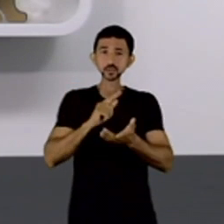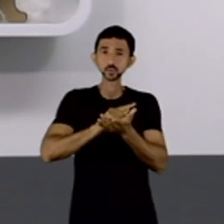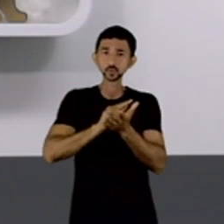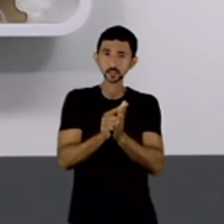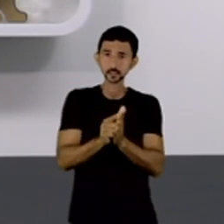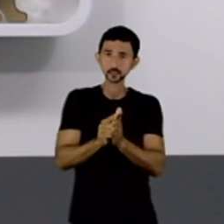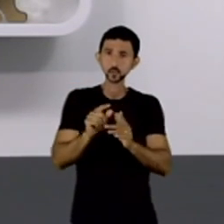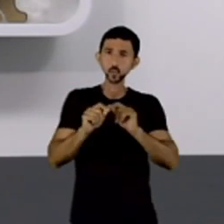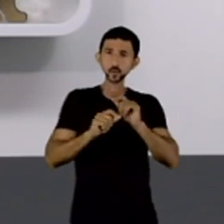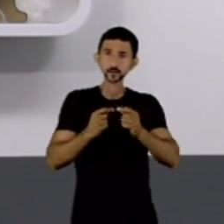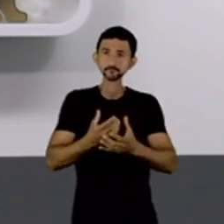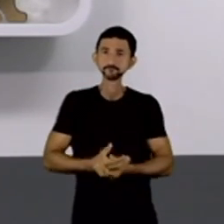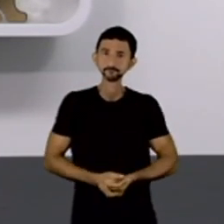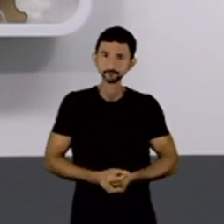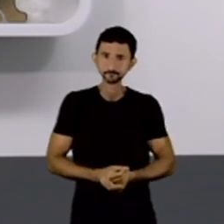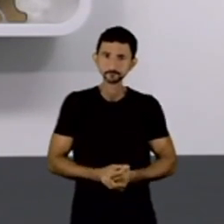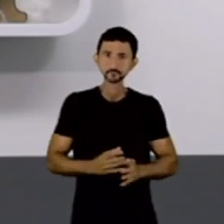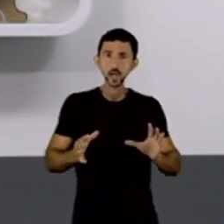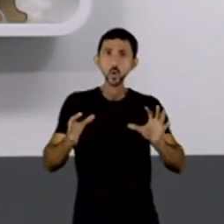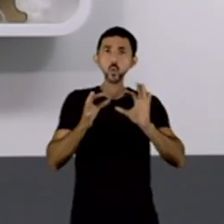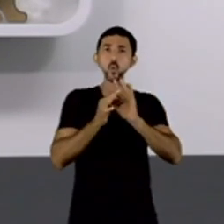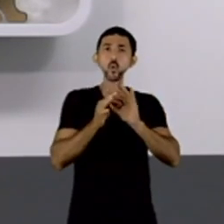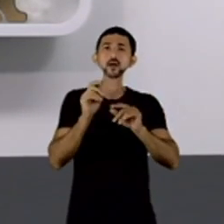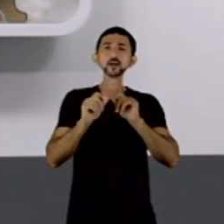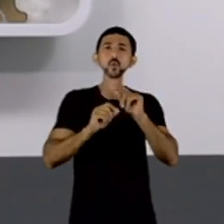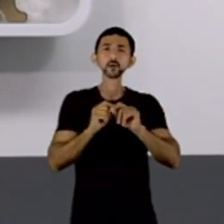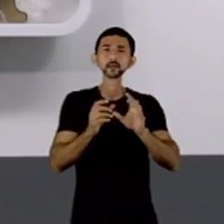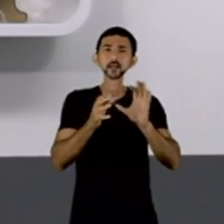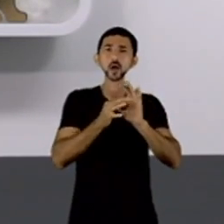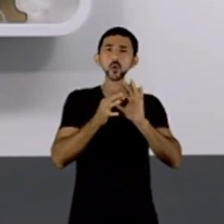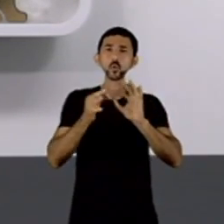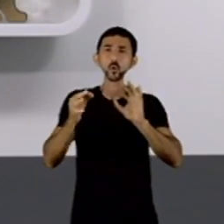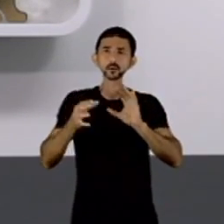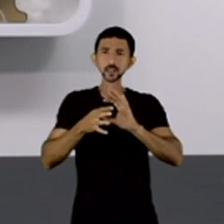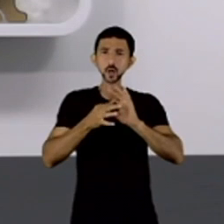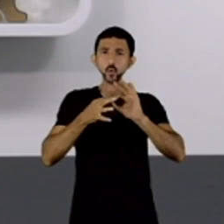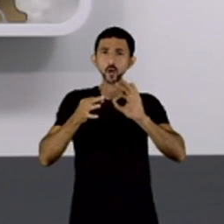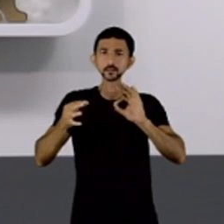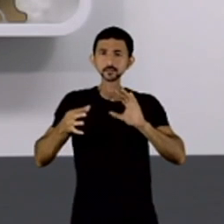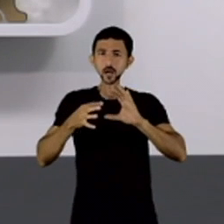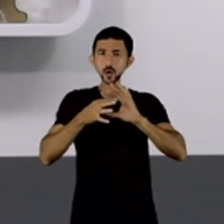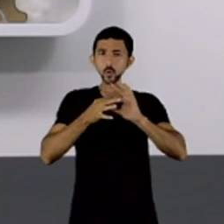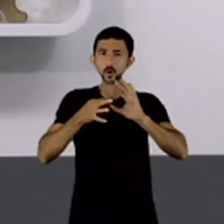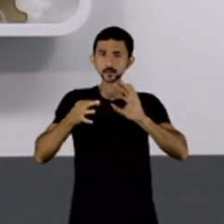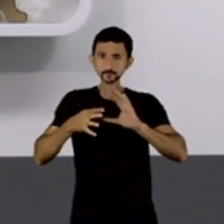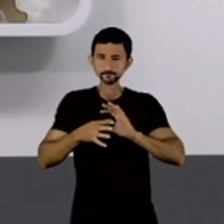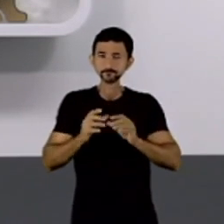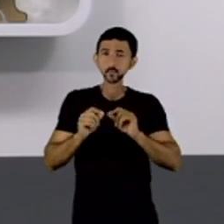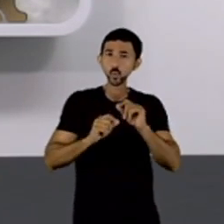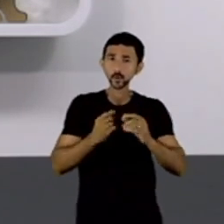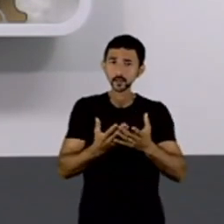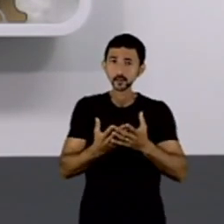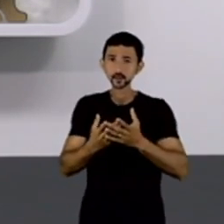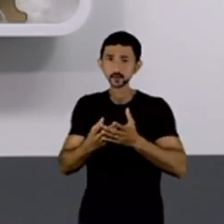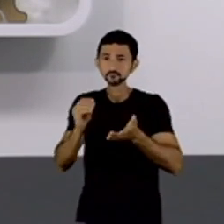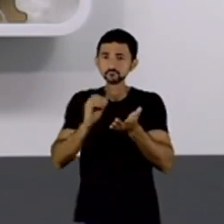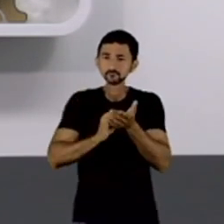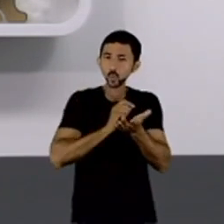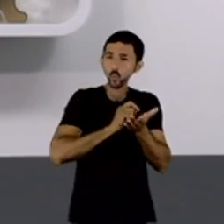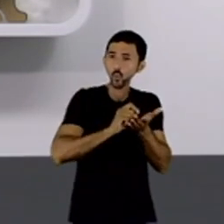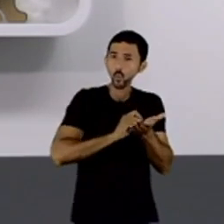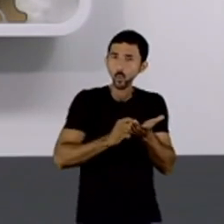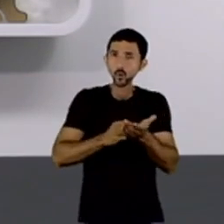gênero, a coesão, tá, gente? O que é coesão textual? São os recursos que a gente emprega na hora que escreve